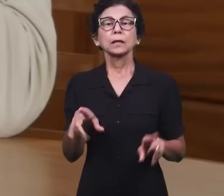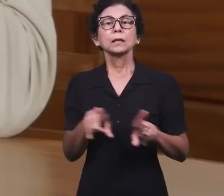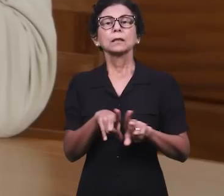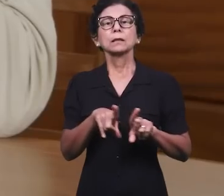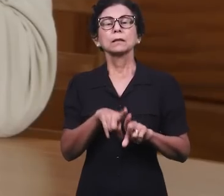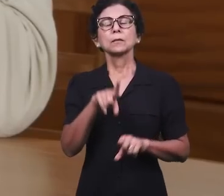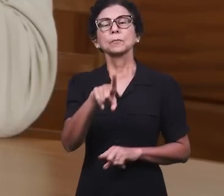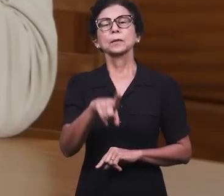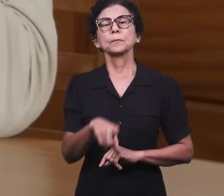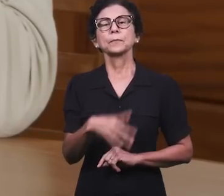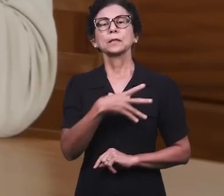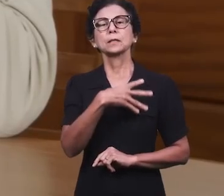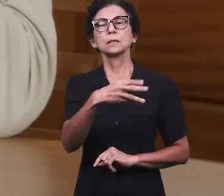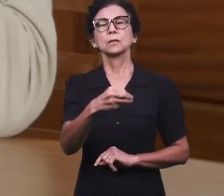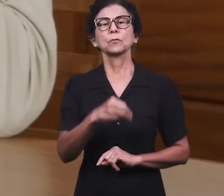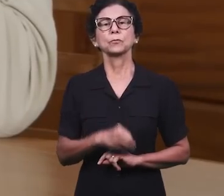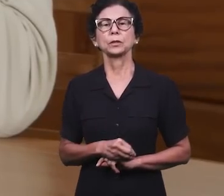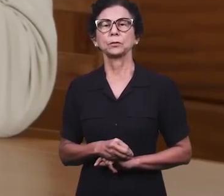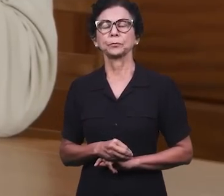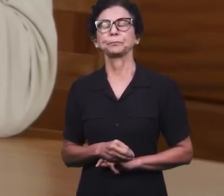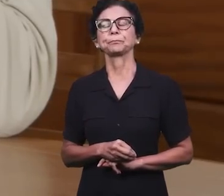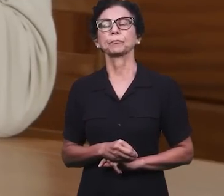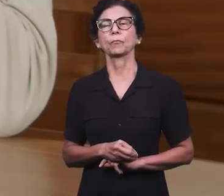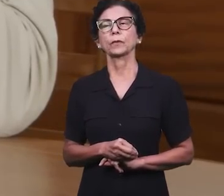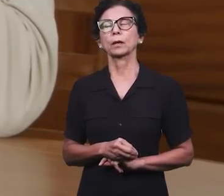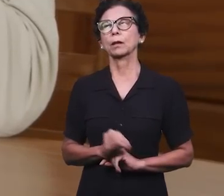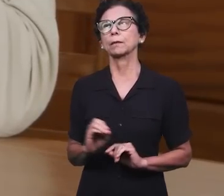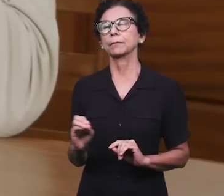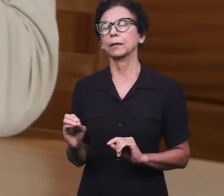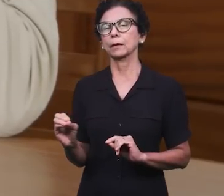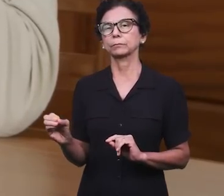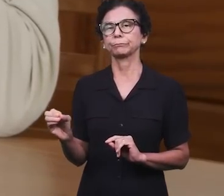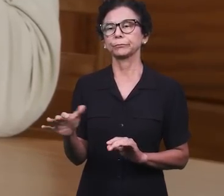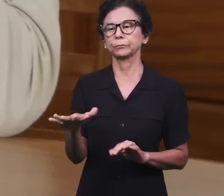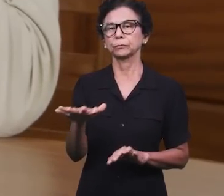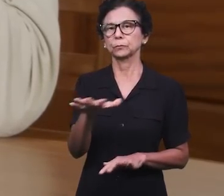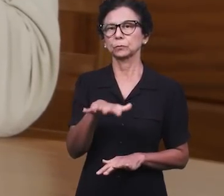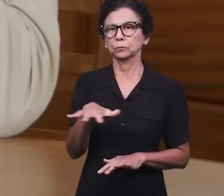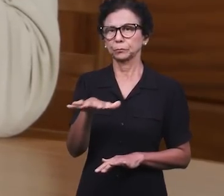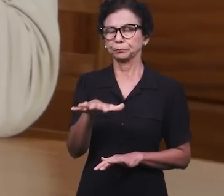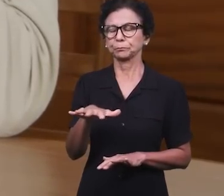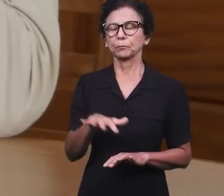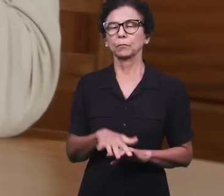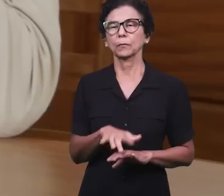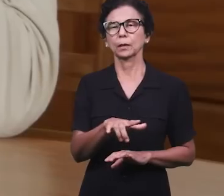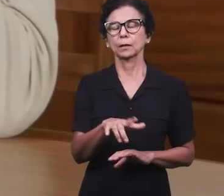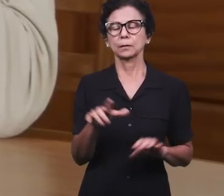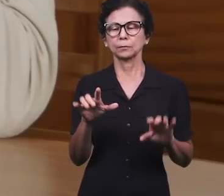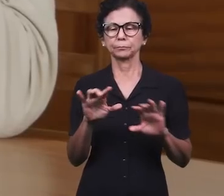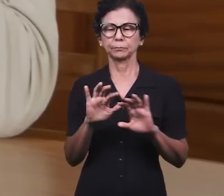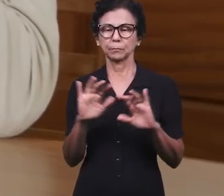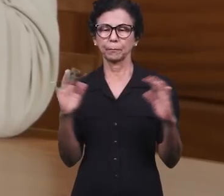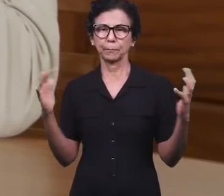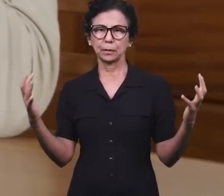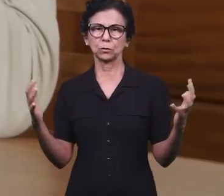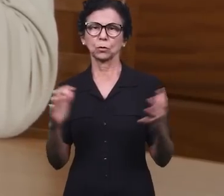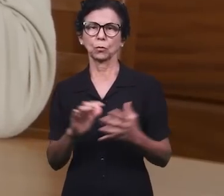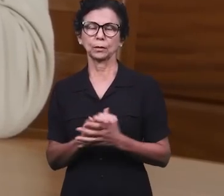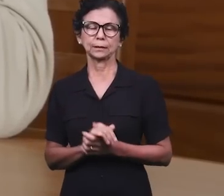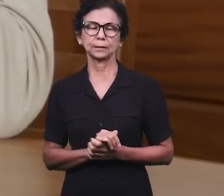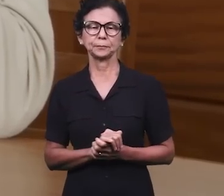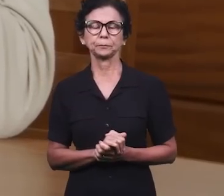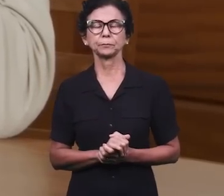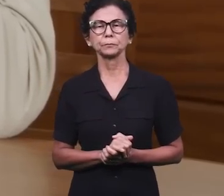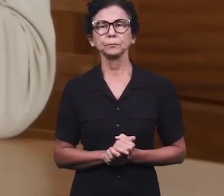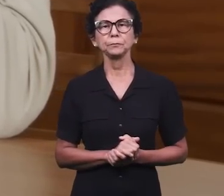outros, você, por exemplo, zomba do seu filho, às vezes o pai e a mãe,